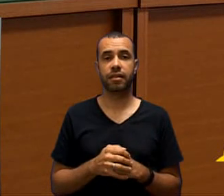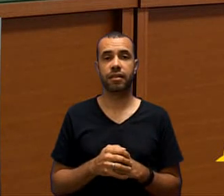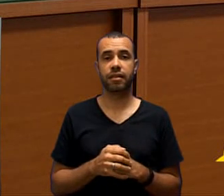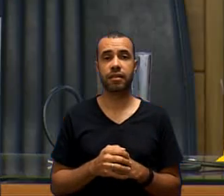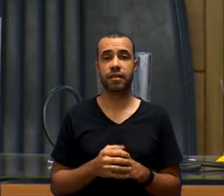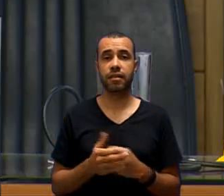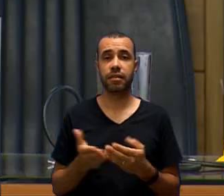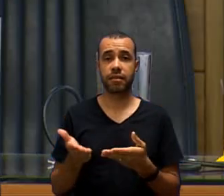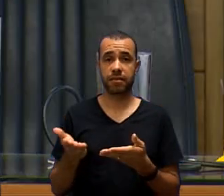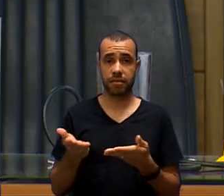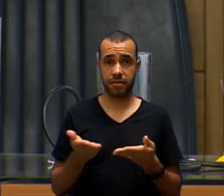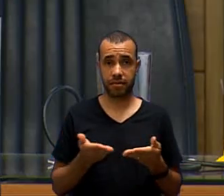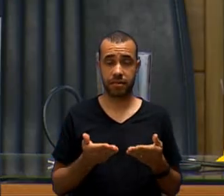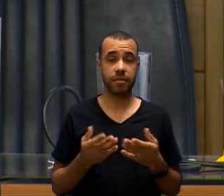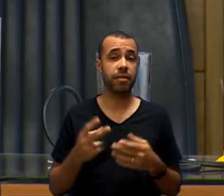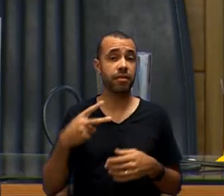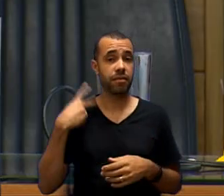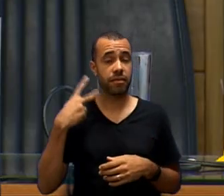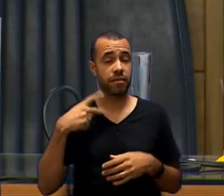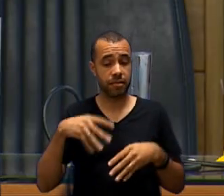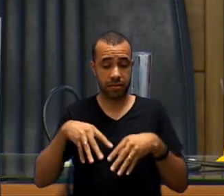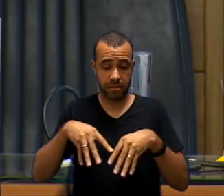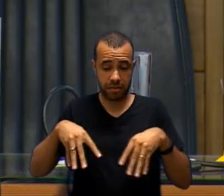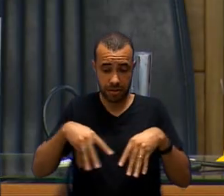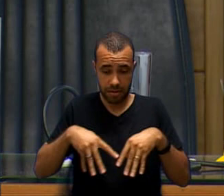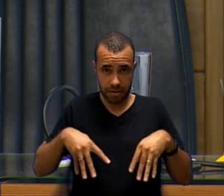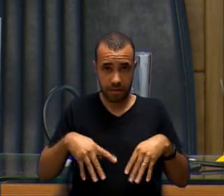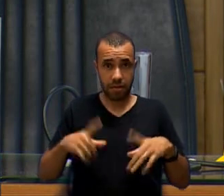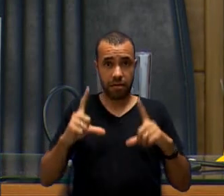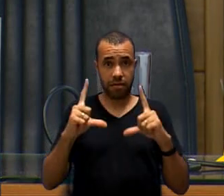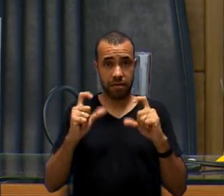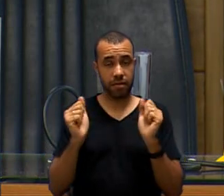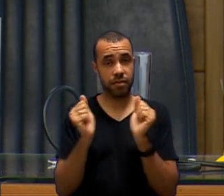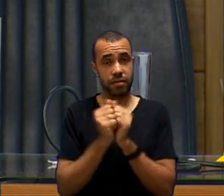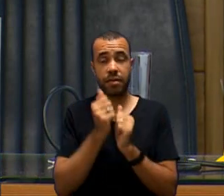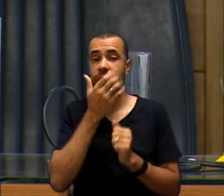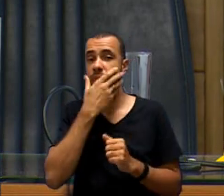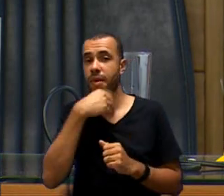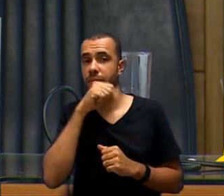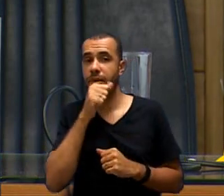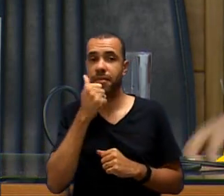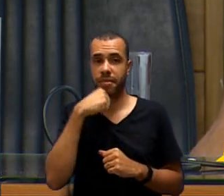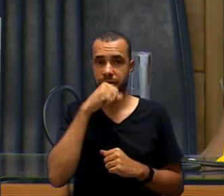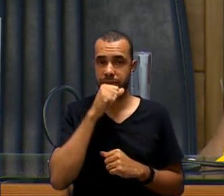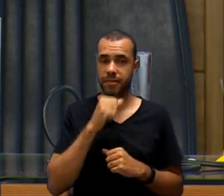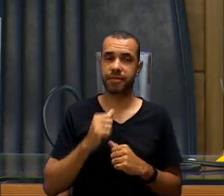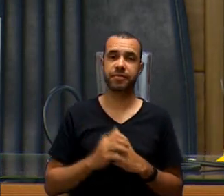Eu peço para que todos os vereadores venham aqui na frente para a gente fazer uma foto juntamente com os pais.